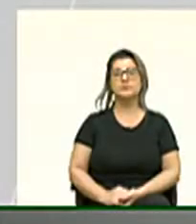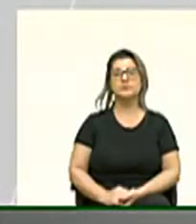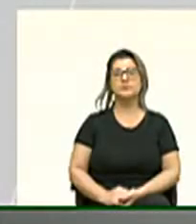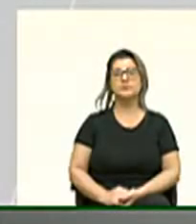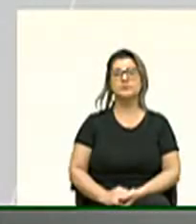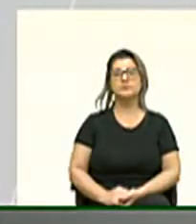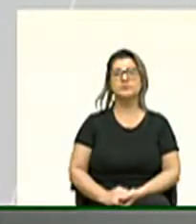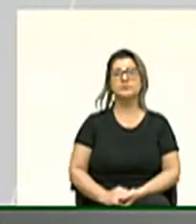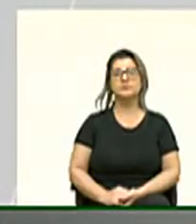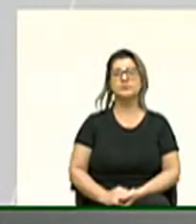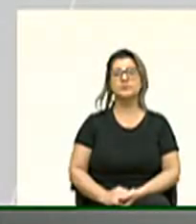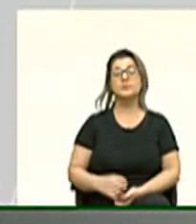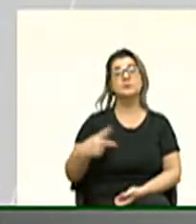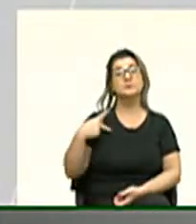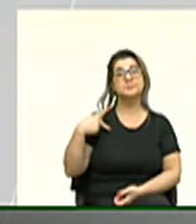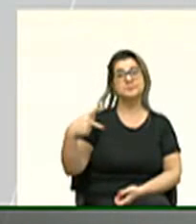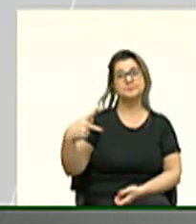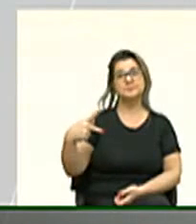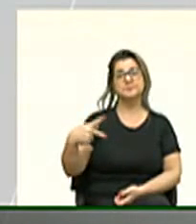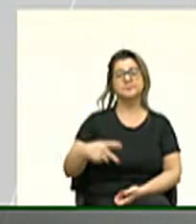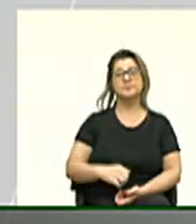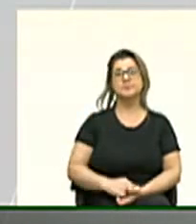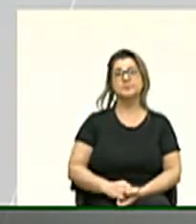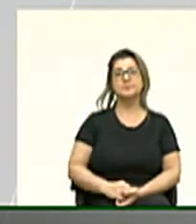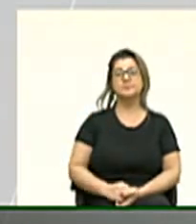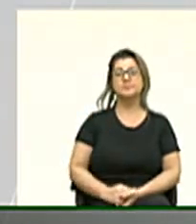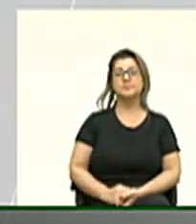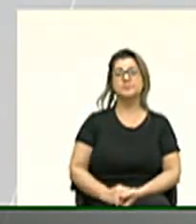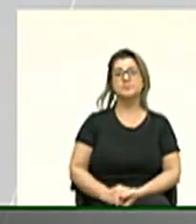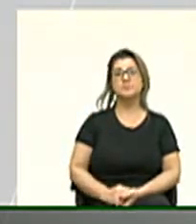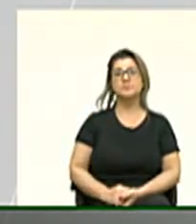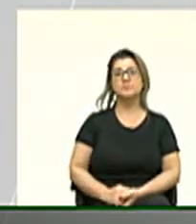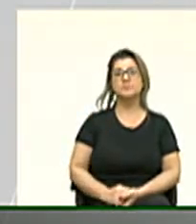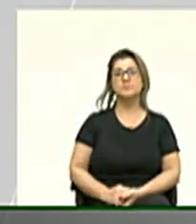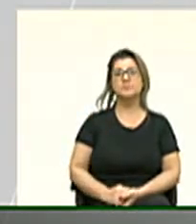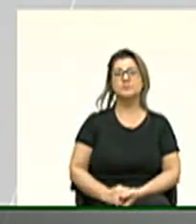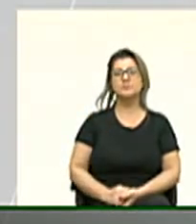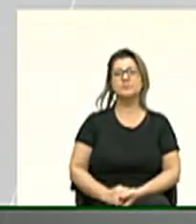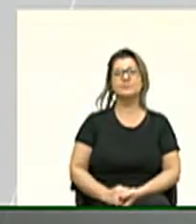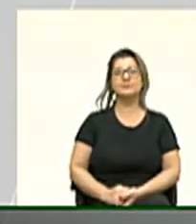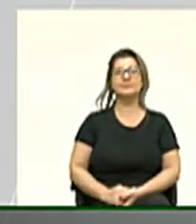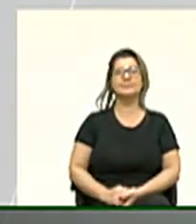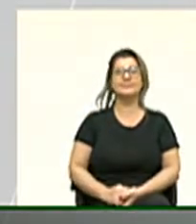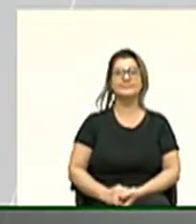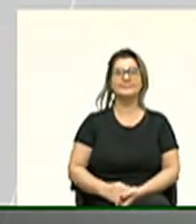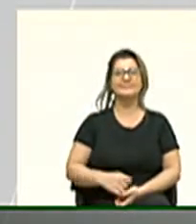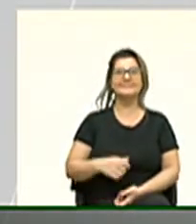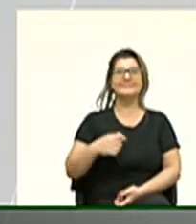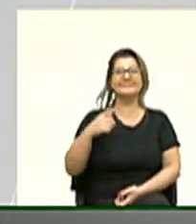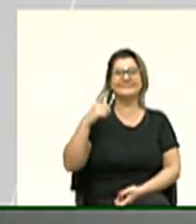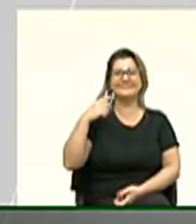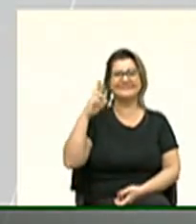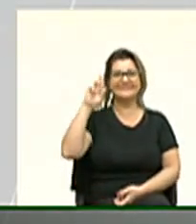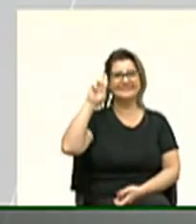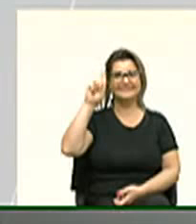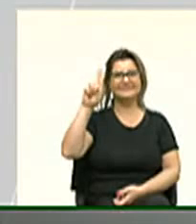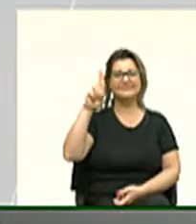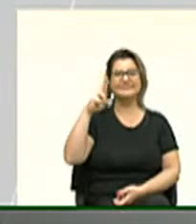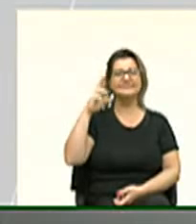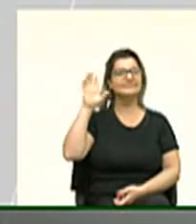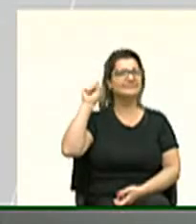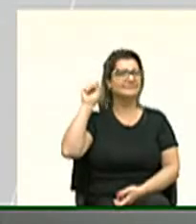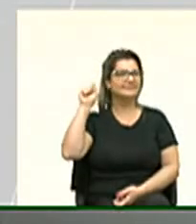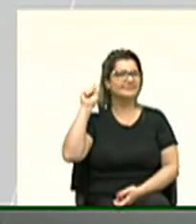Pois é. Presidente, o senhor está conseguindo me escutar melhor agora? Sim, sim, prossiga, pode